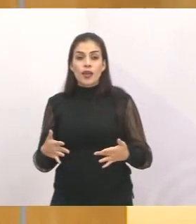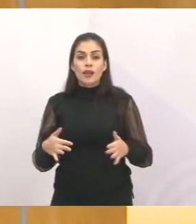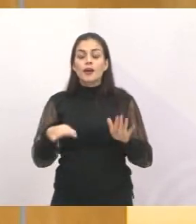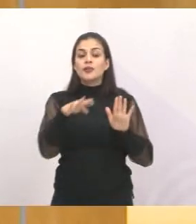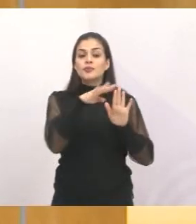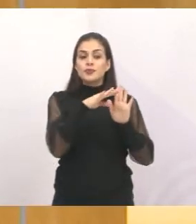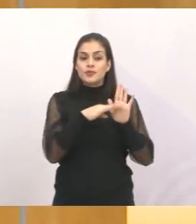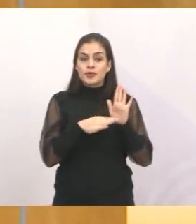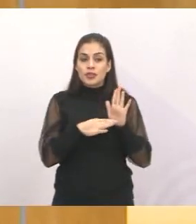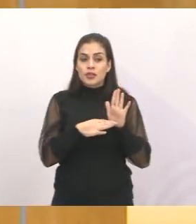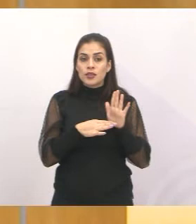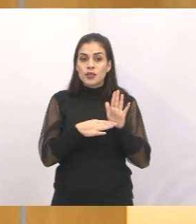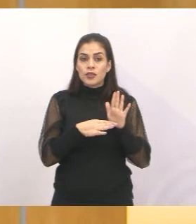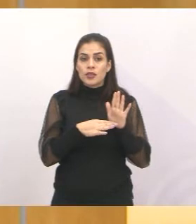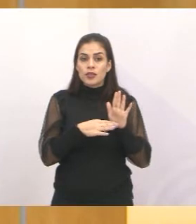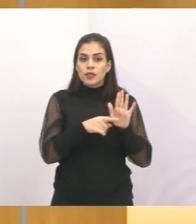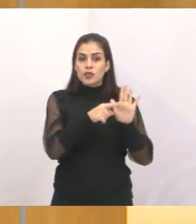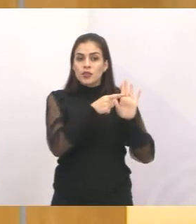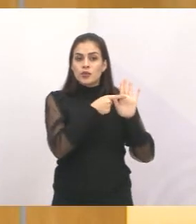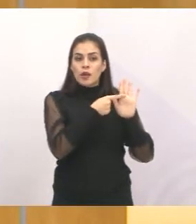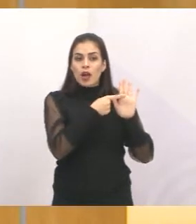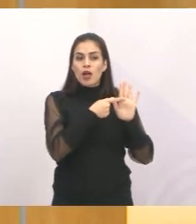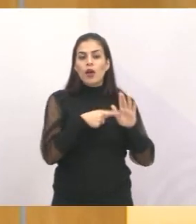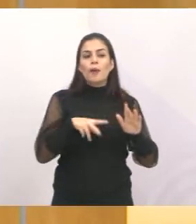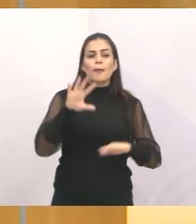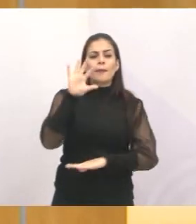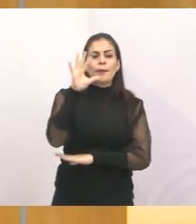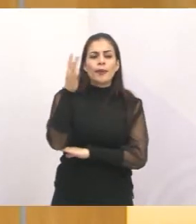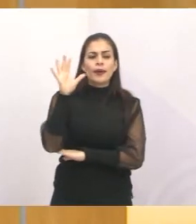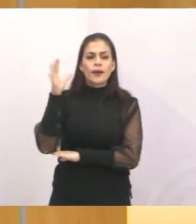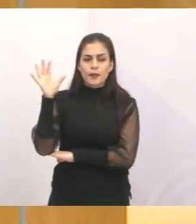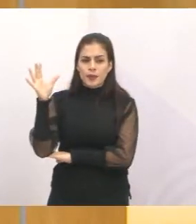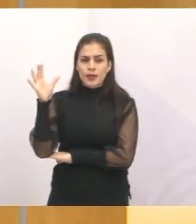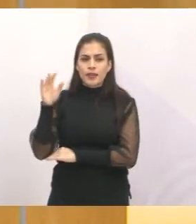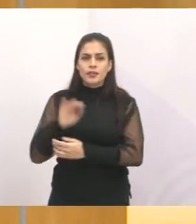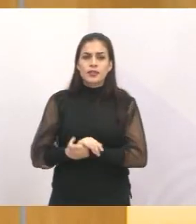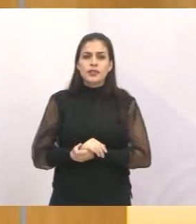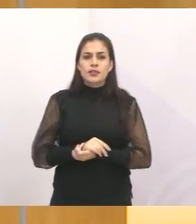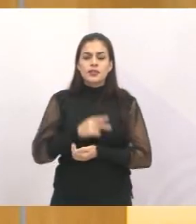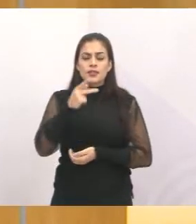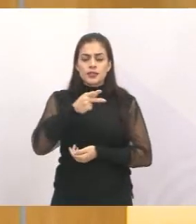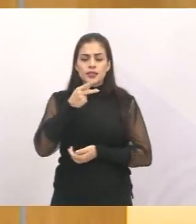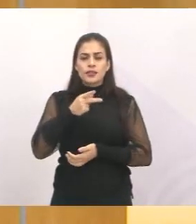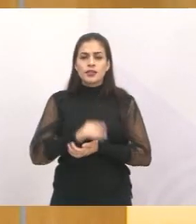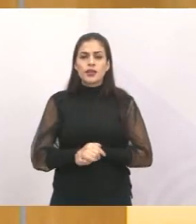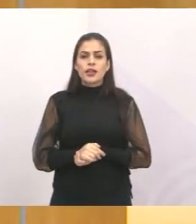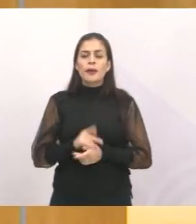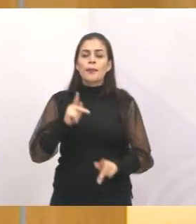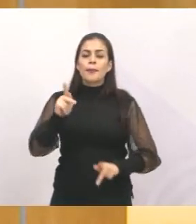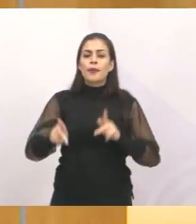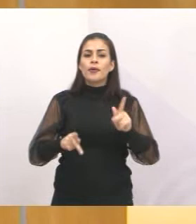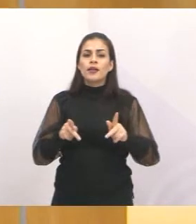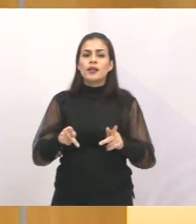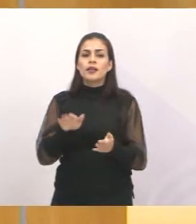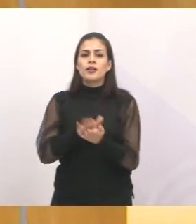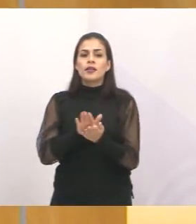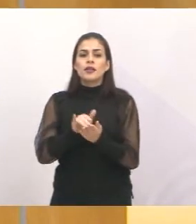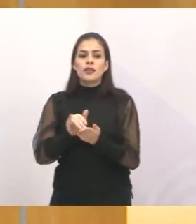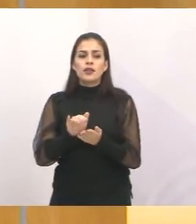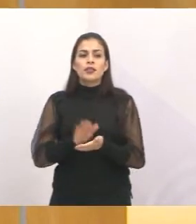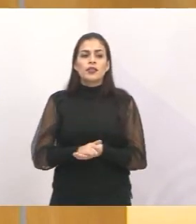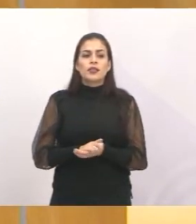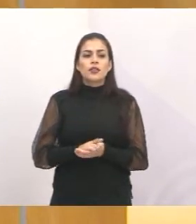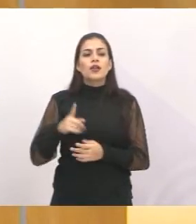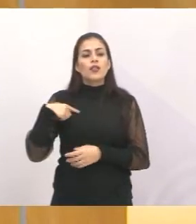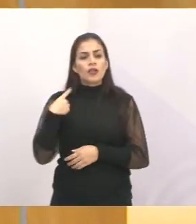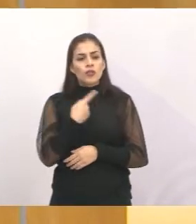no capítulo do meio ambiente, ele dizia assim, ó, população de Jacareí, nós vamos tratar e coletar 100%